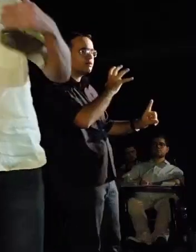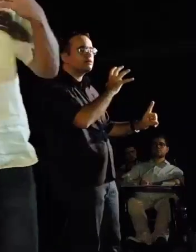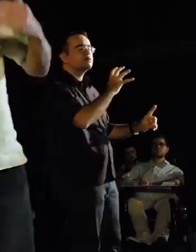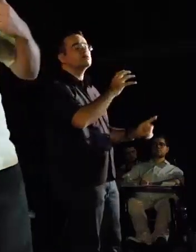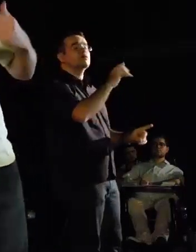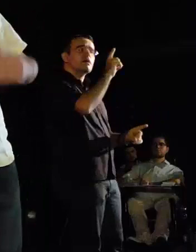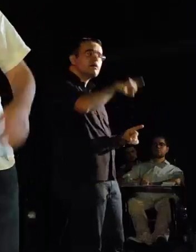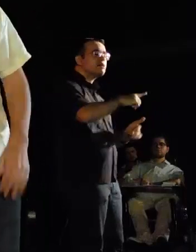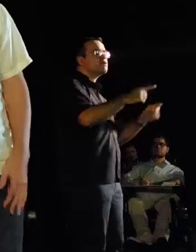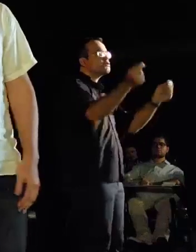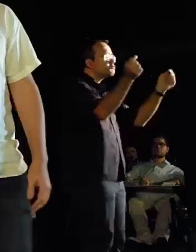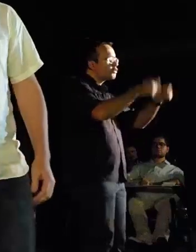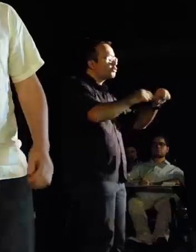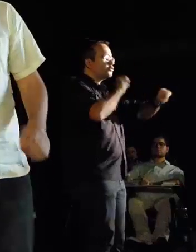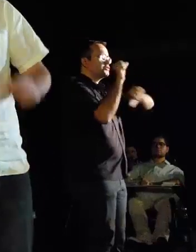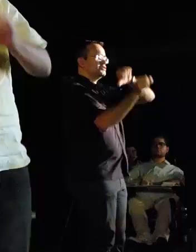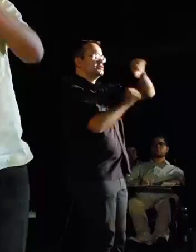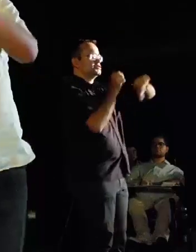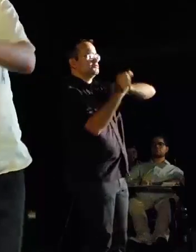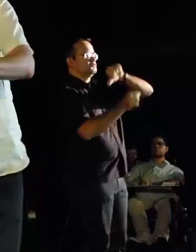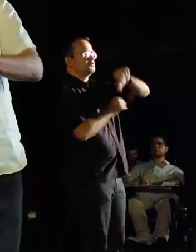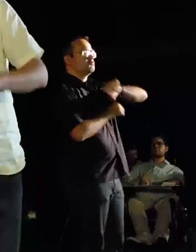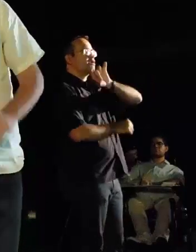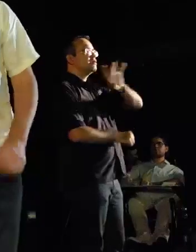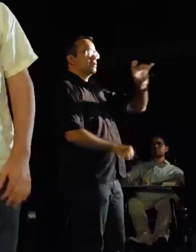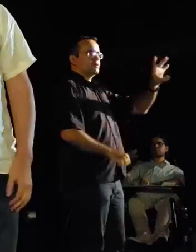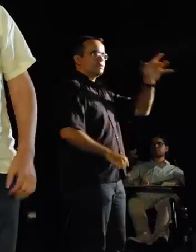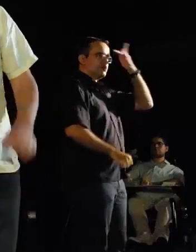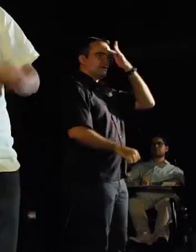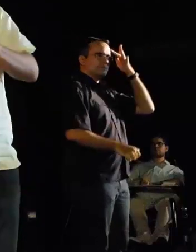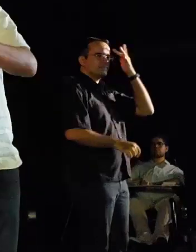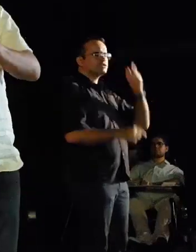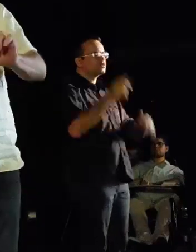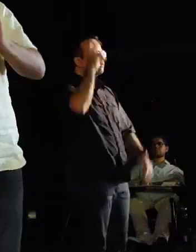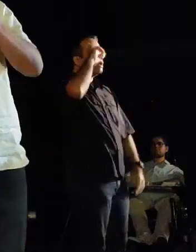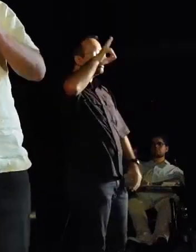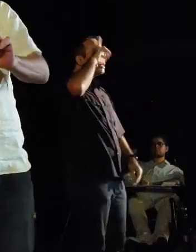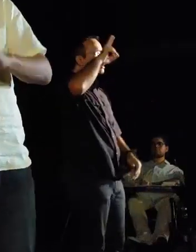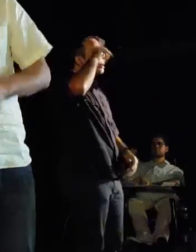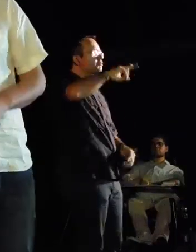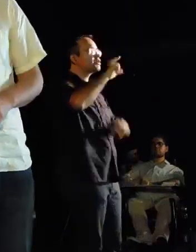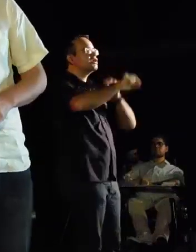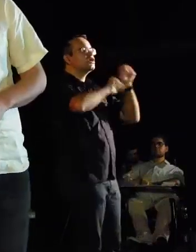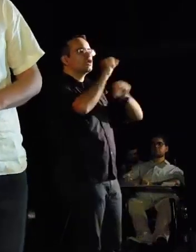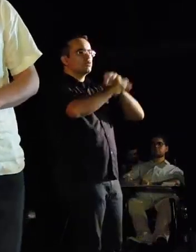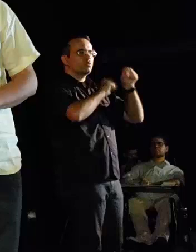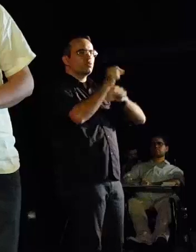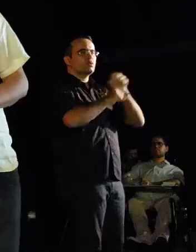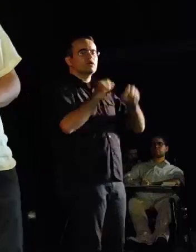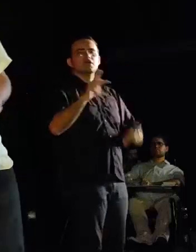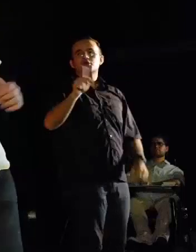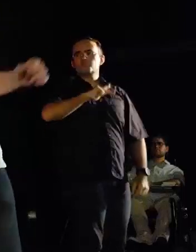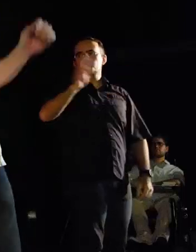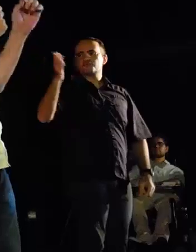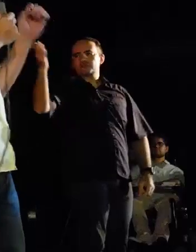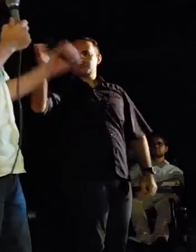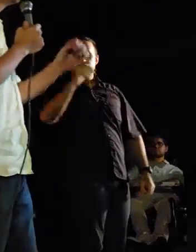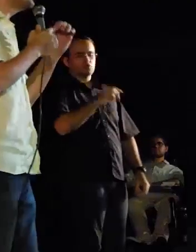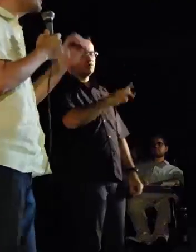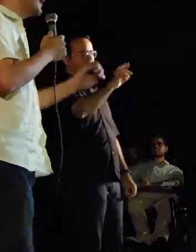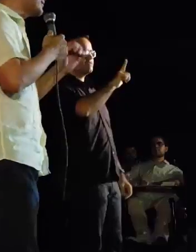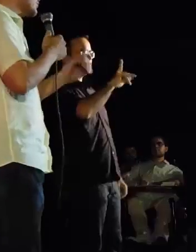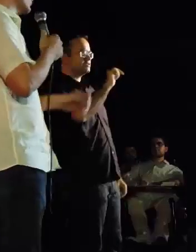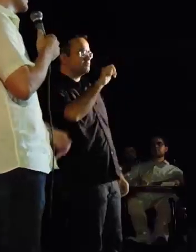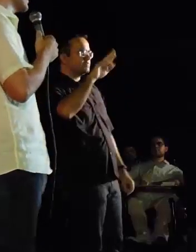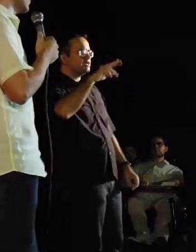a possibilidade de transformação. Nos lembra sempre a pena arguta do professor Vladimir Safatli que